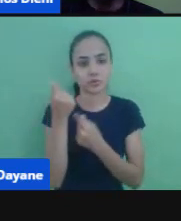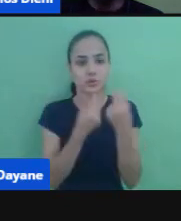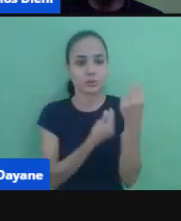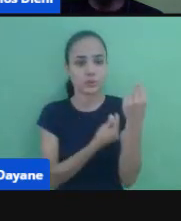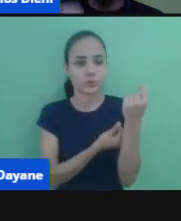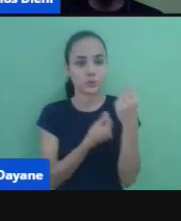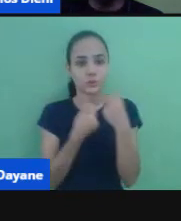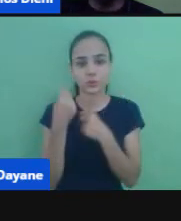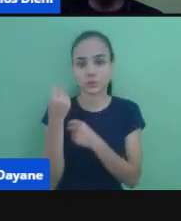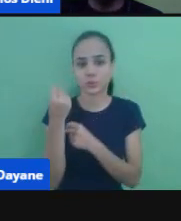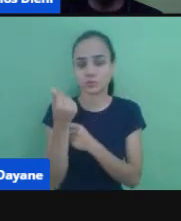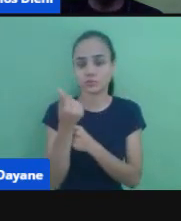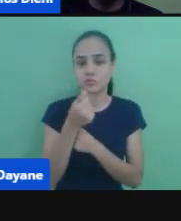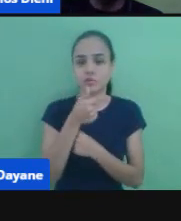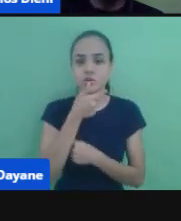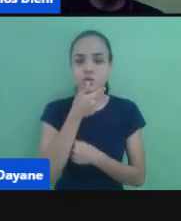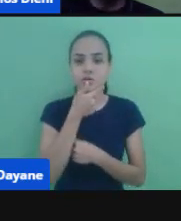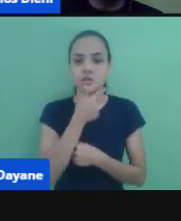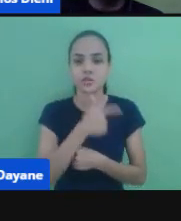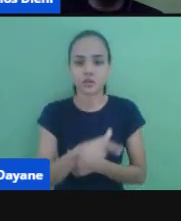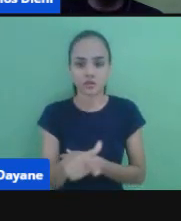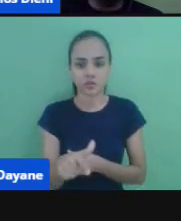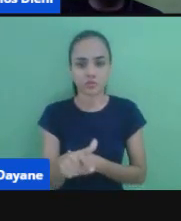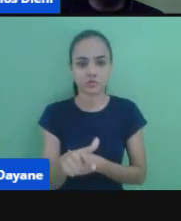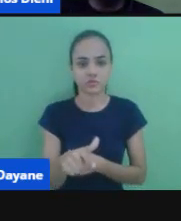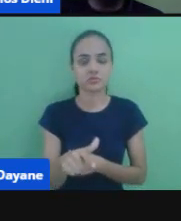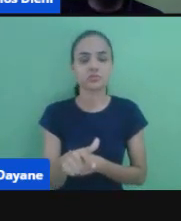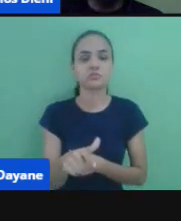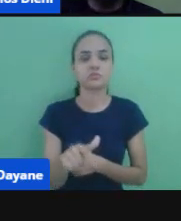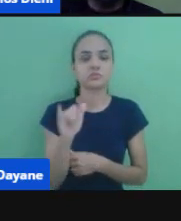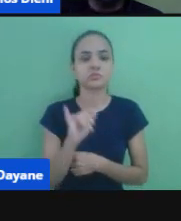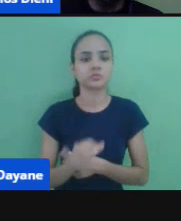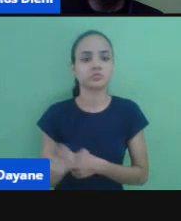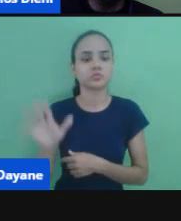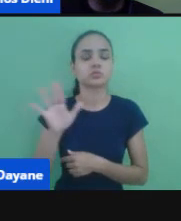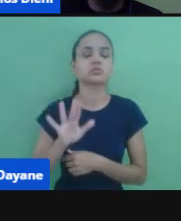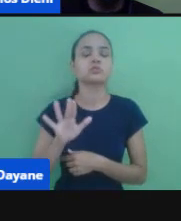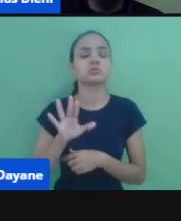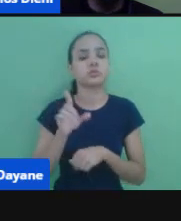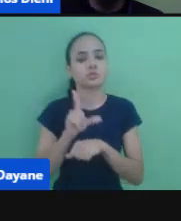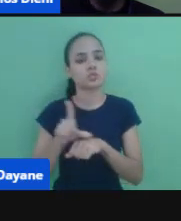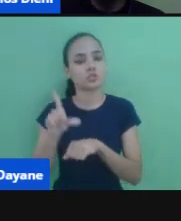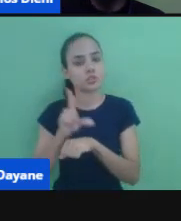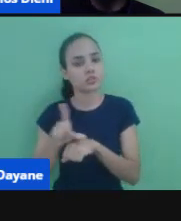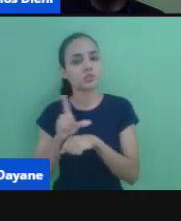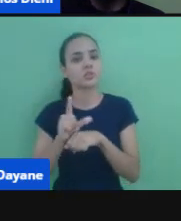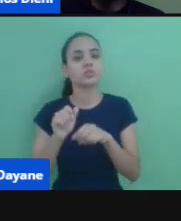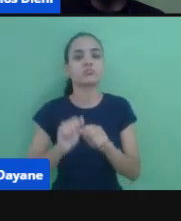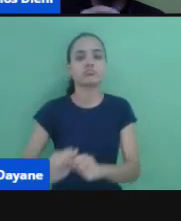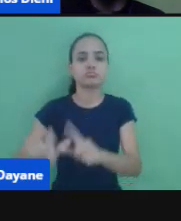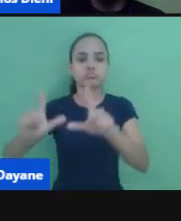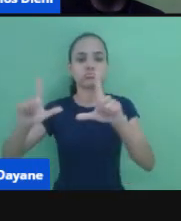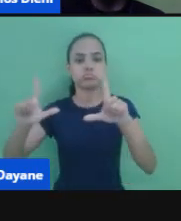um documentário só com imagens de fachada de lojas, cartazes,